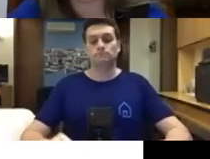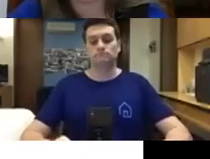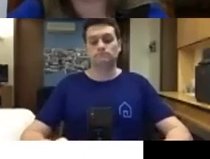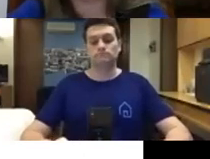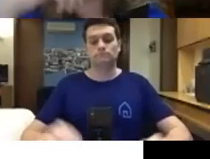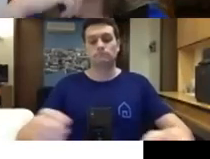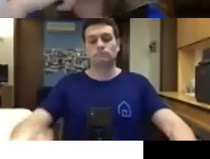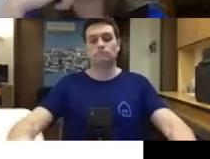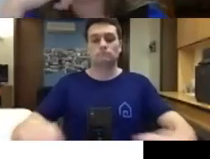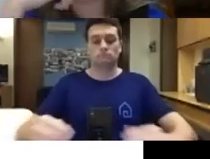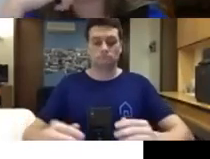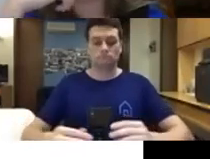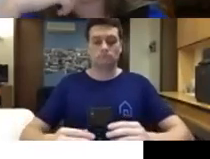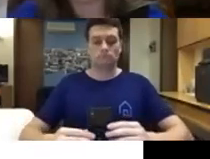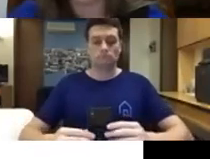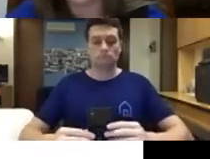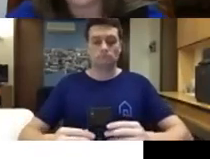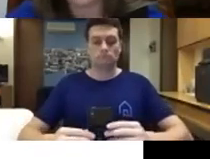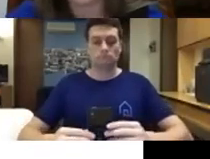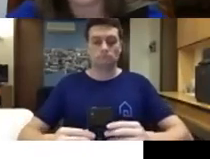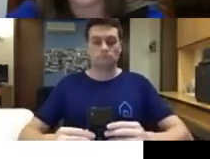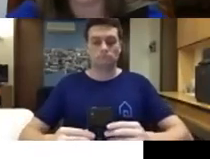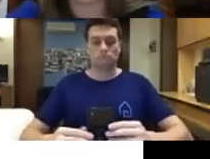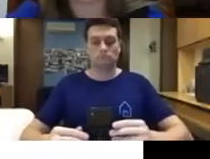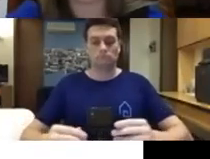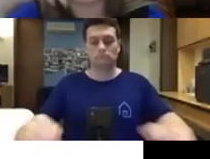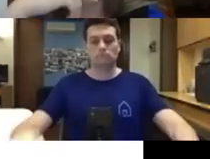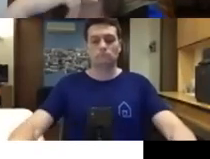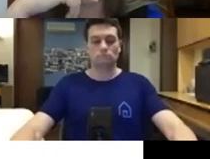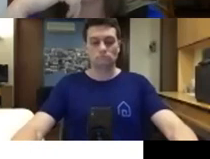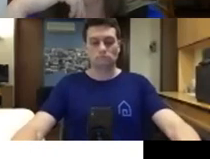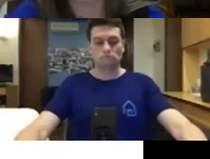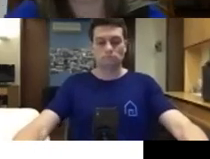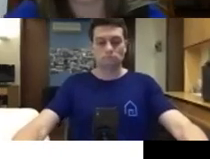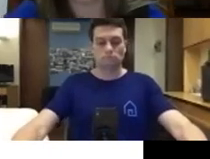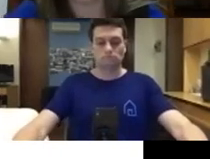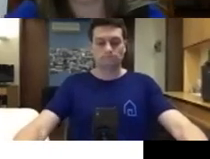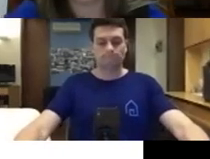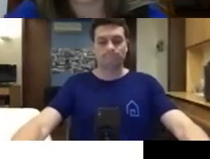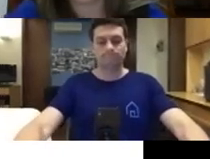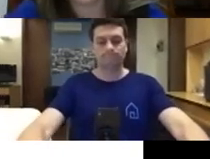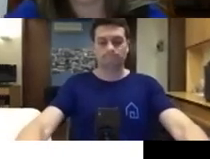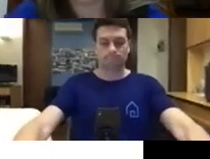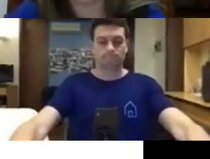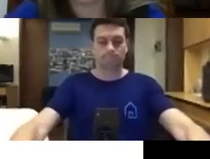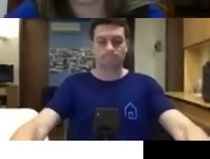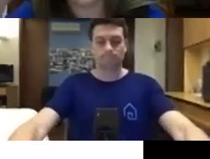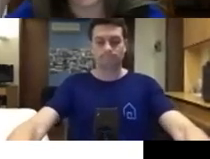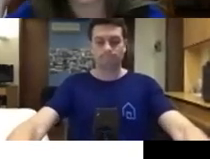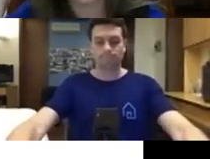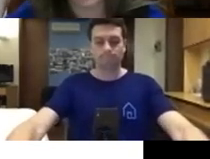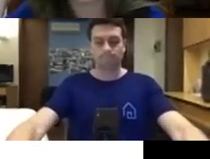Vamos resfriar ele com a mangueira lá, o bombeiro entra, faz um resfriar e vai ter uma expansão